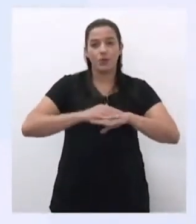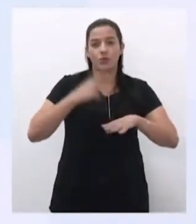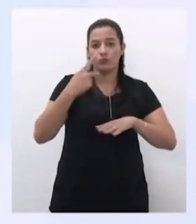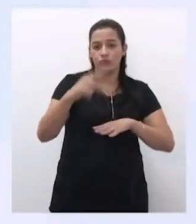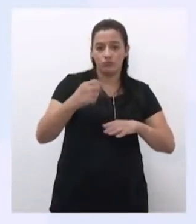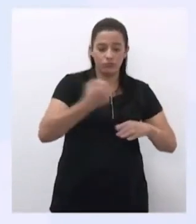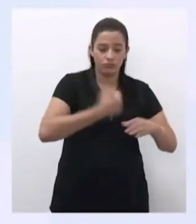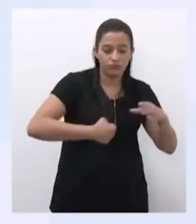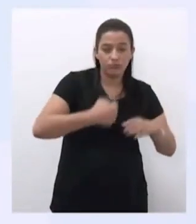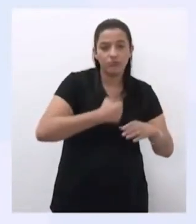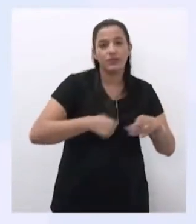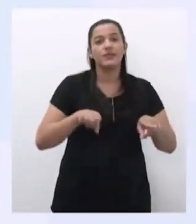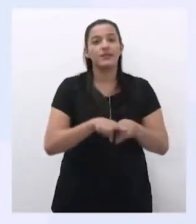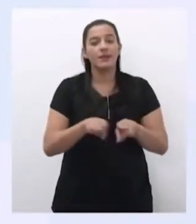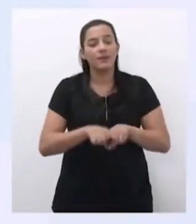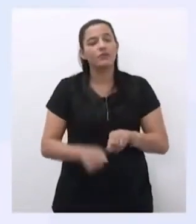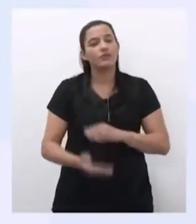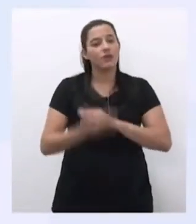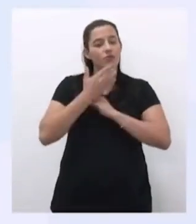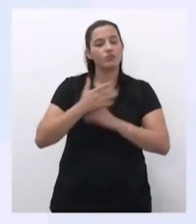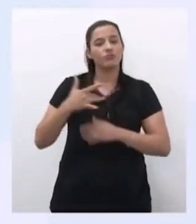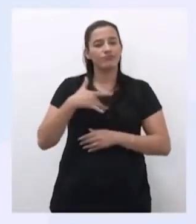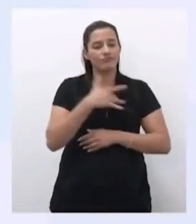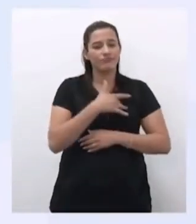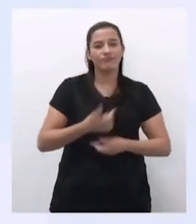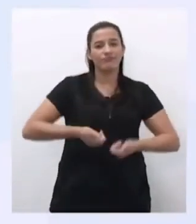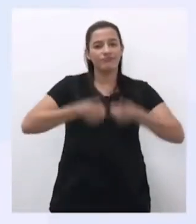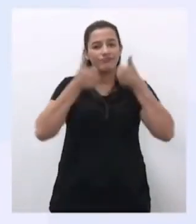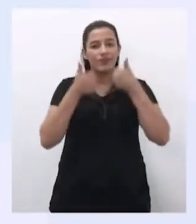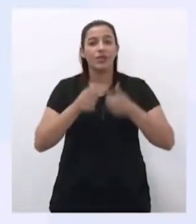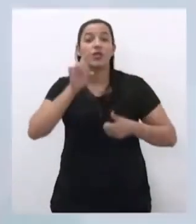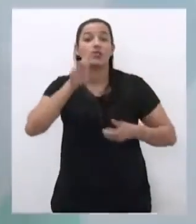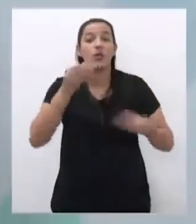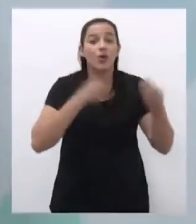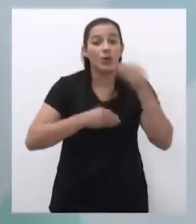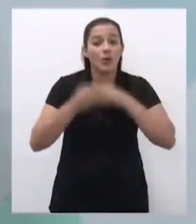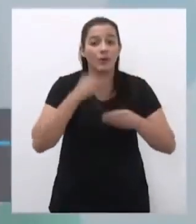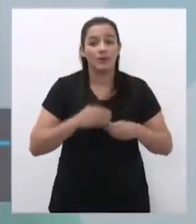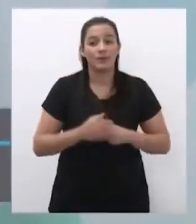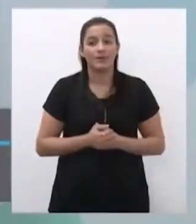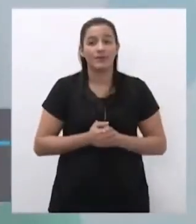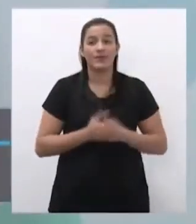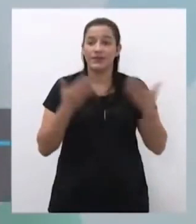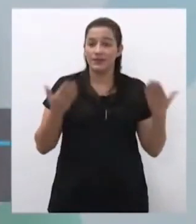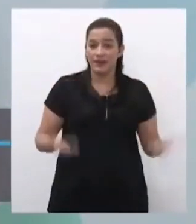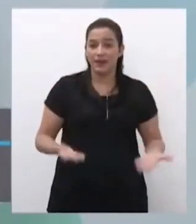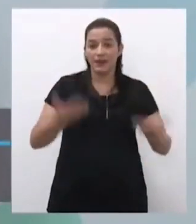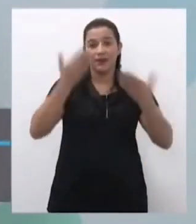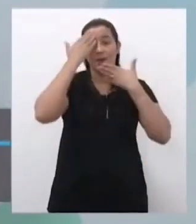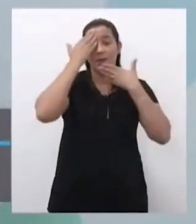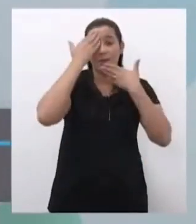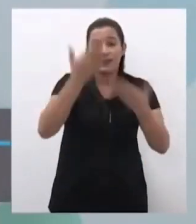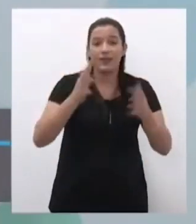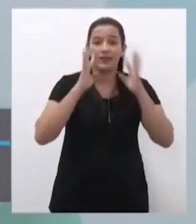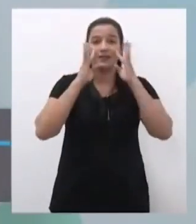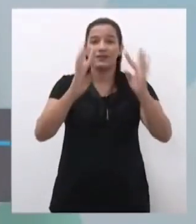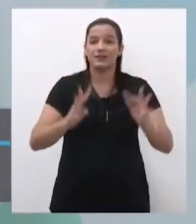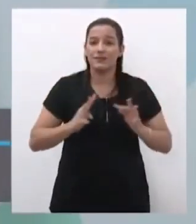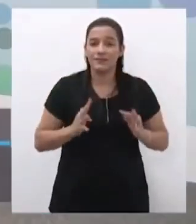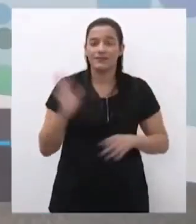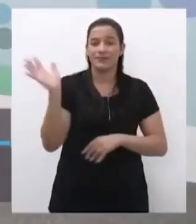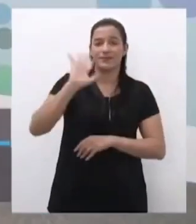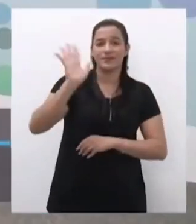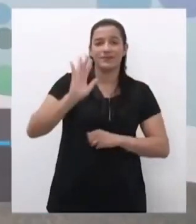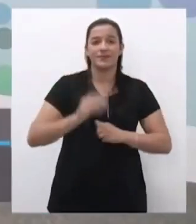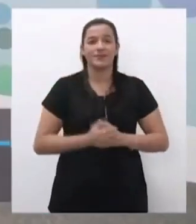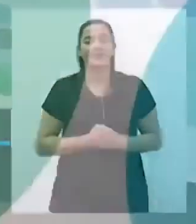faz parte, também dá prazer, e não somente comer. Obrigada pela atenção de vocês e coloquem em prática, ok? Até breve.